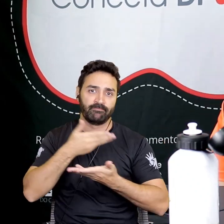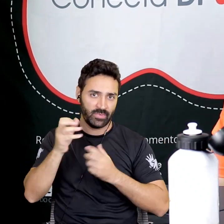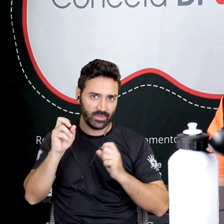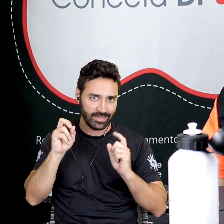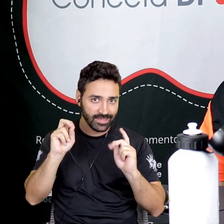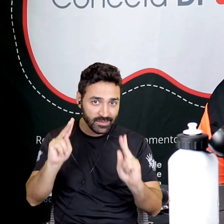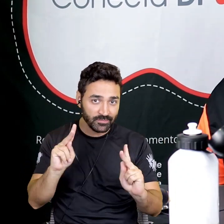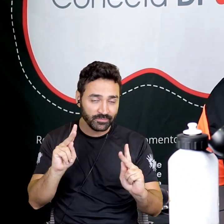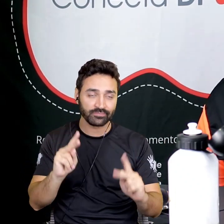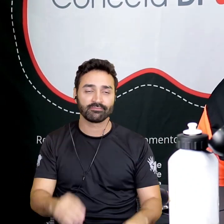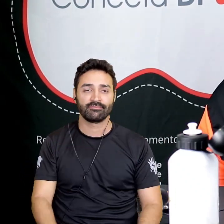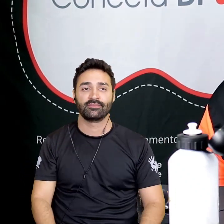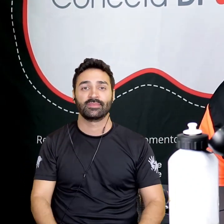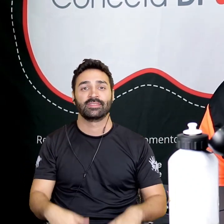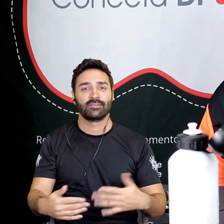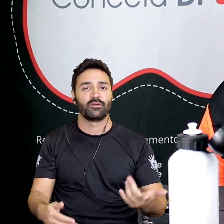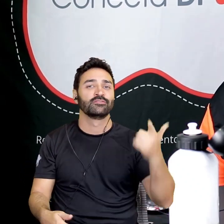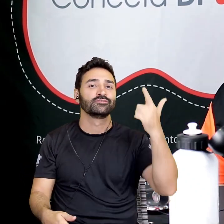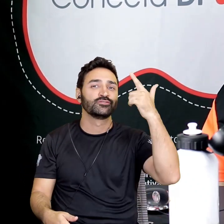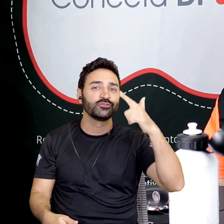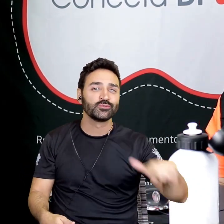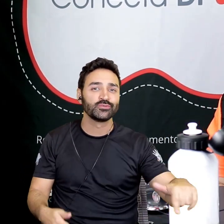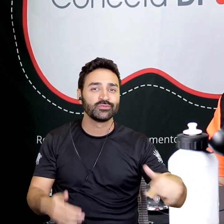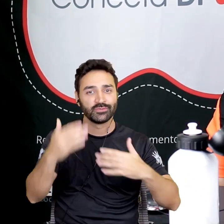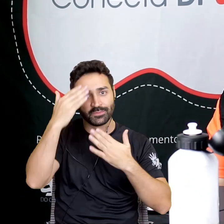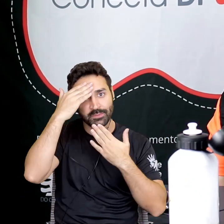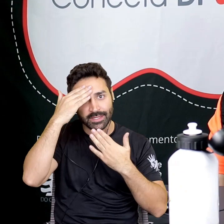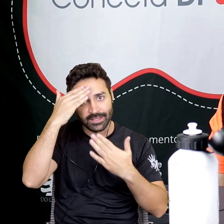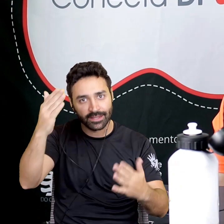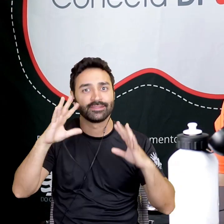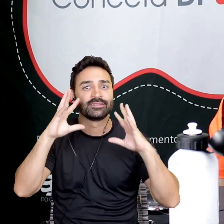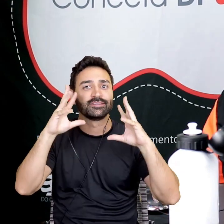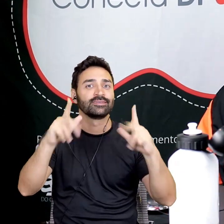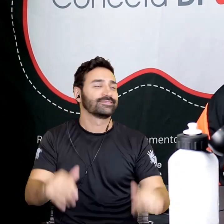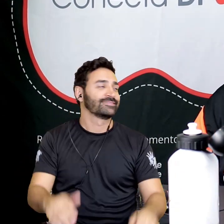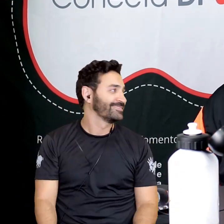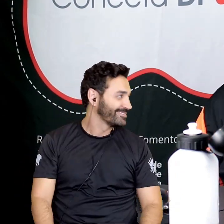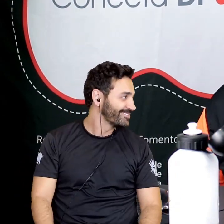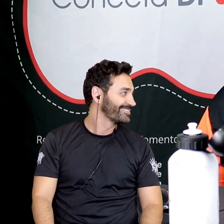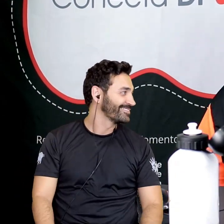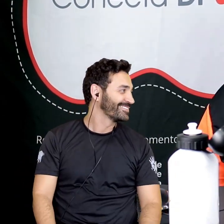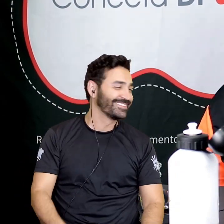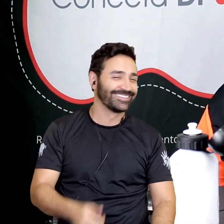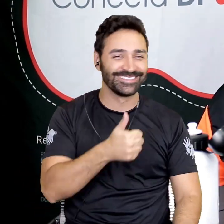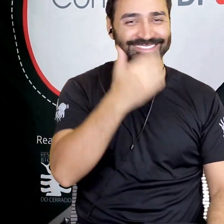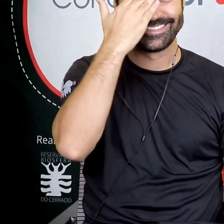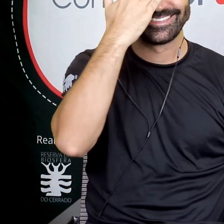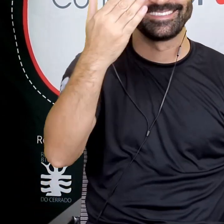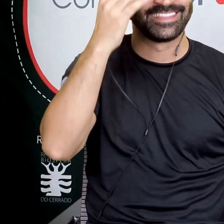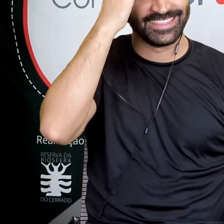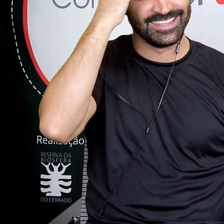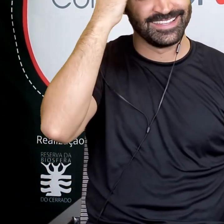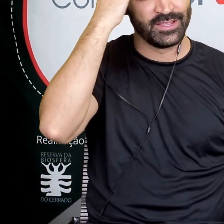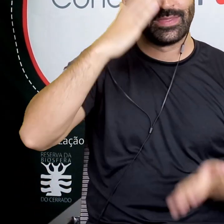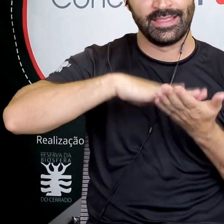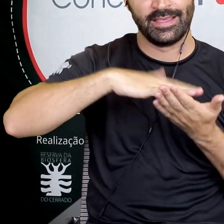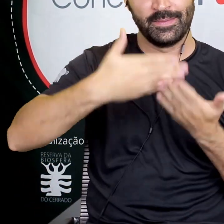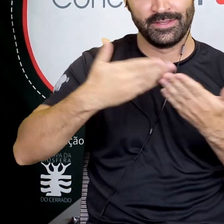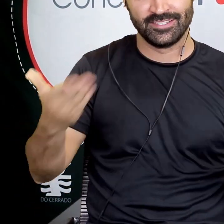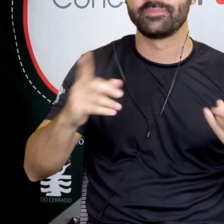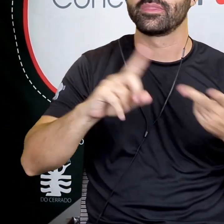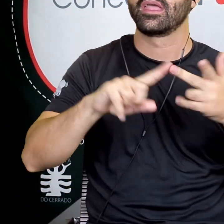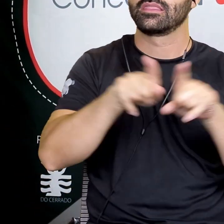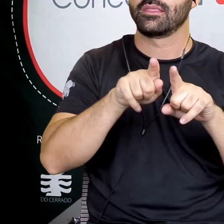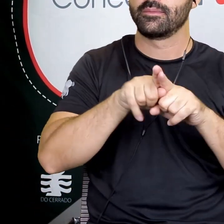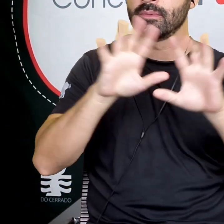Então, mais uma vez, obrigada a todos. Dani, obrigada, Daniel, nosso intérprete. Obrigada a toda a